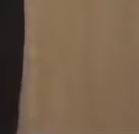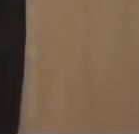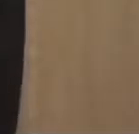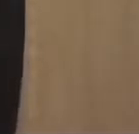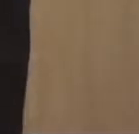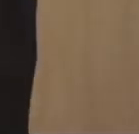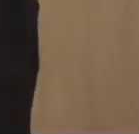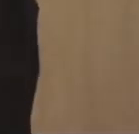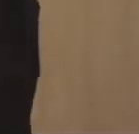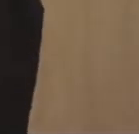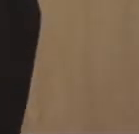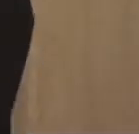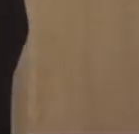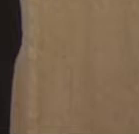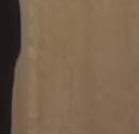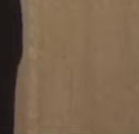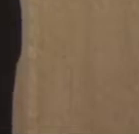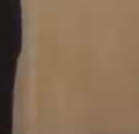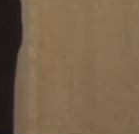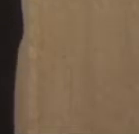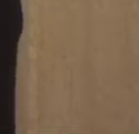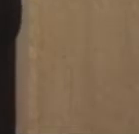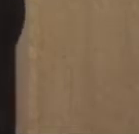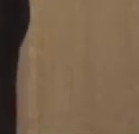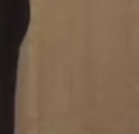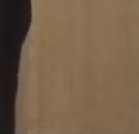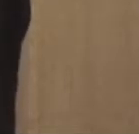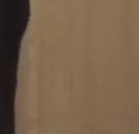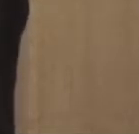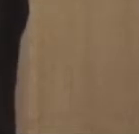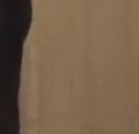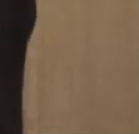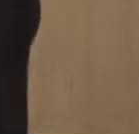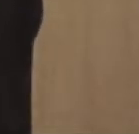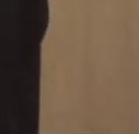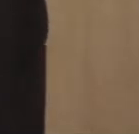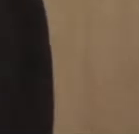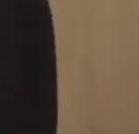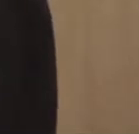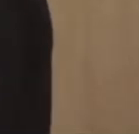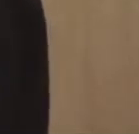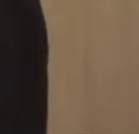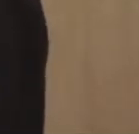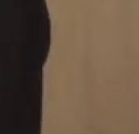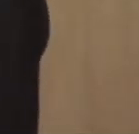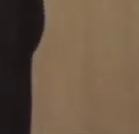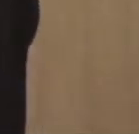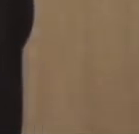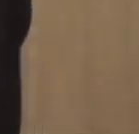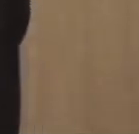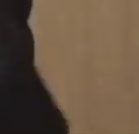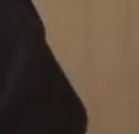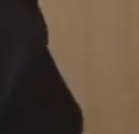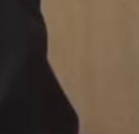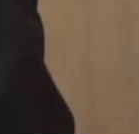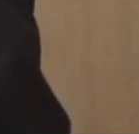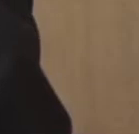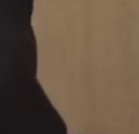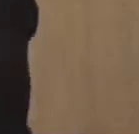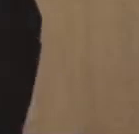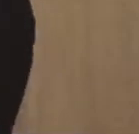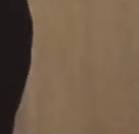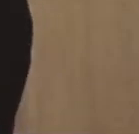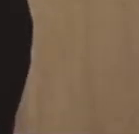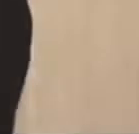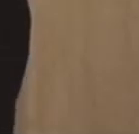Boa noite, senhor presidente. Boa noite a todos. Antes de mais nada, eu queria agradecer nesse momento a presença de toda a